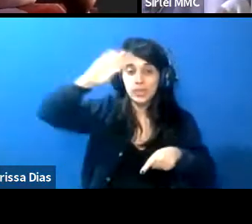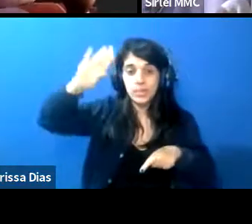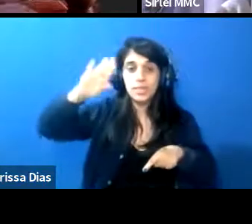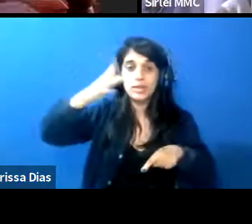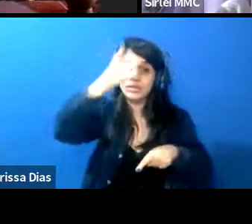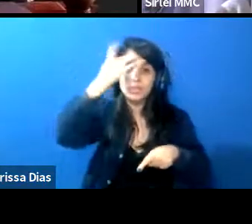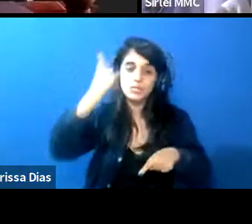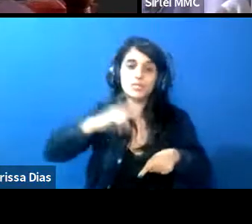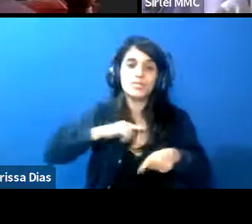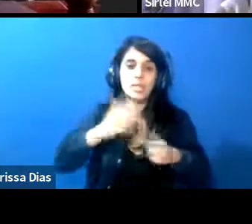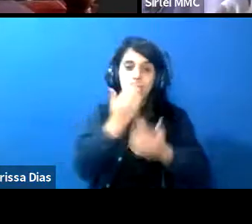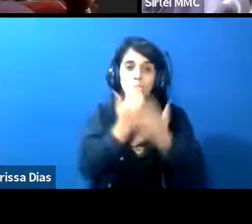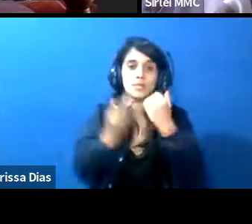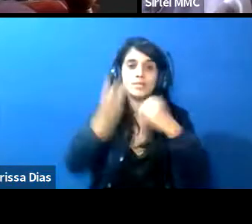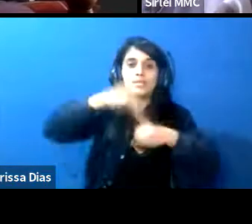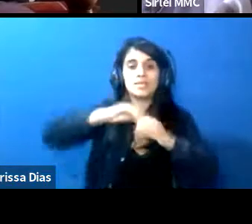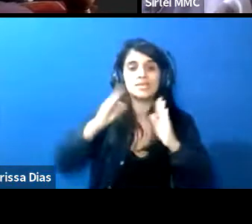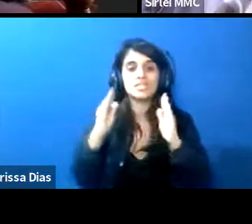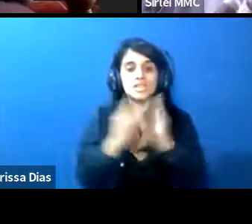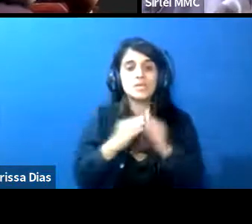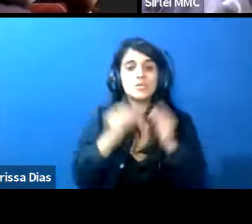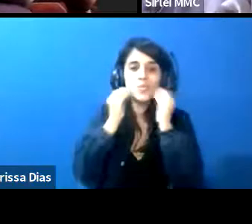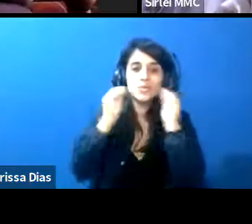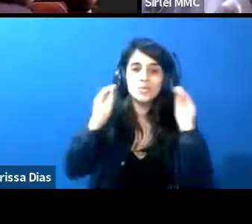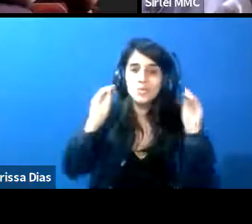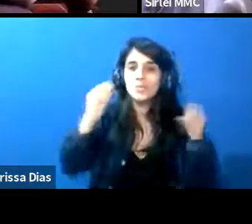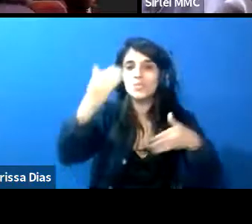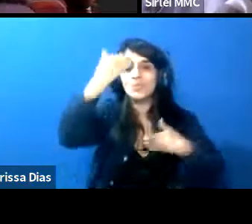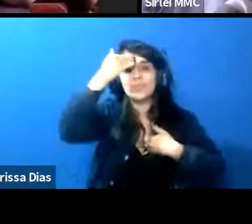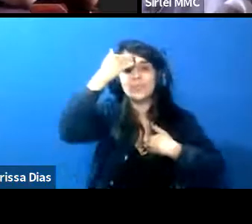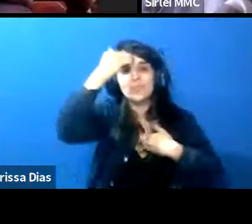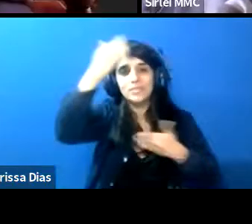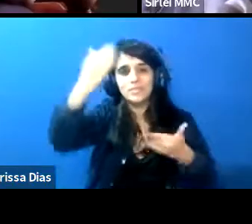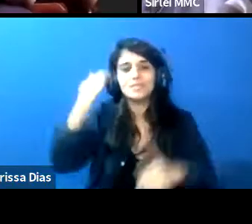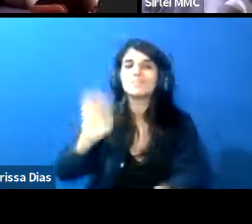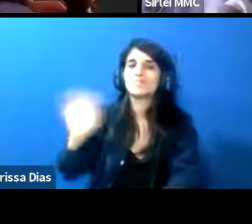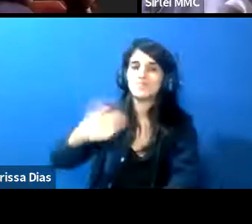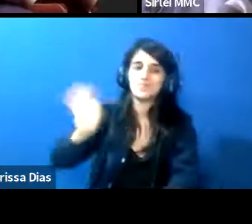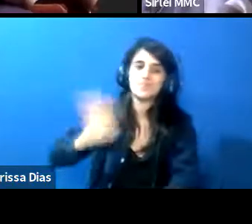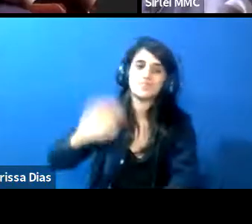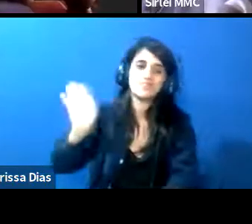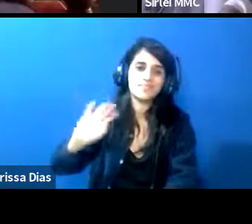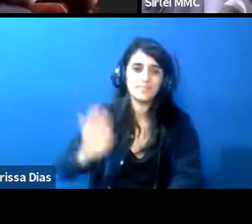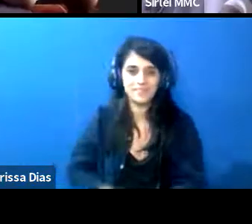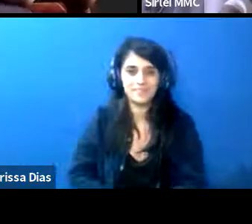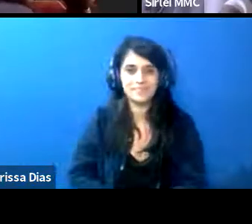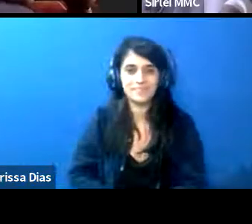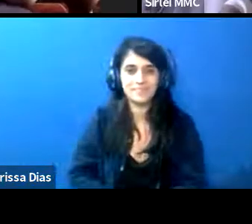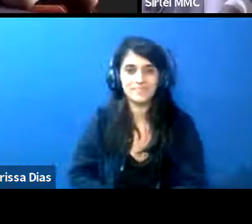Um beijo grande, muito obrigada, companheiras. Até a próxima.